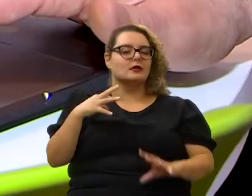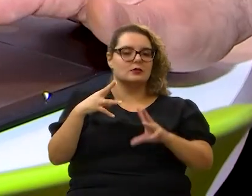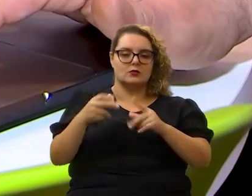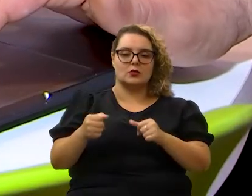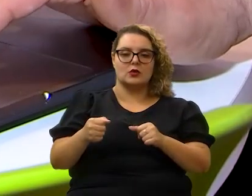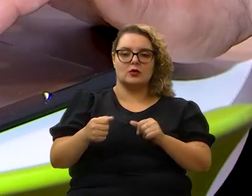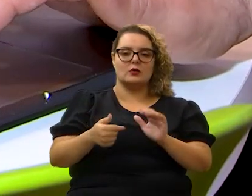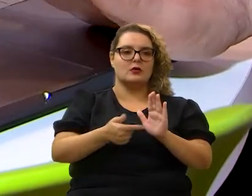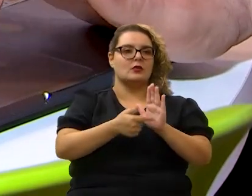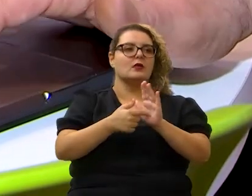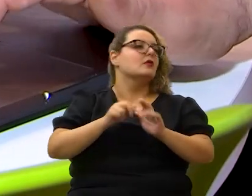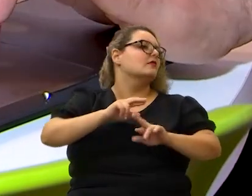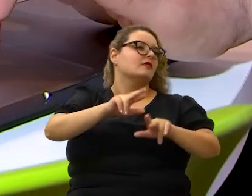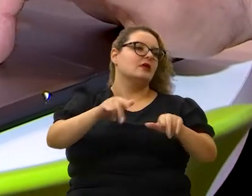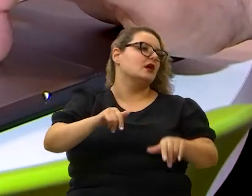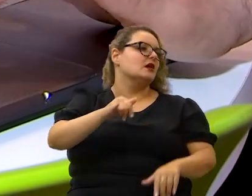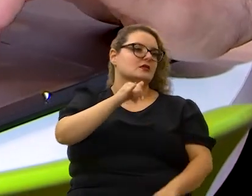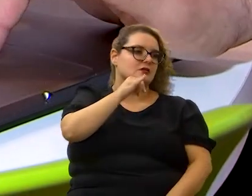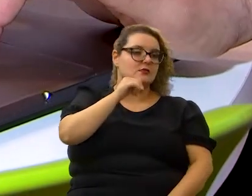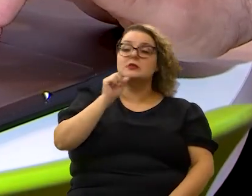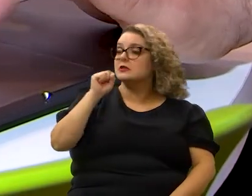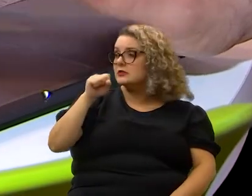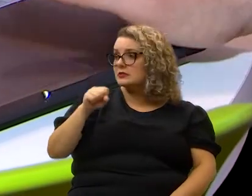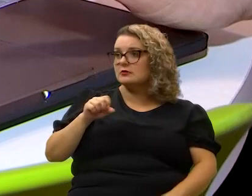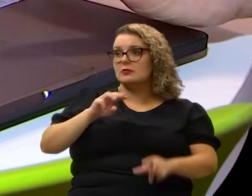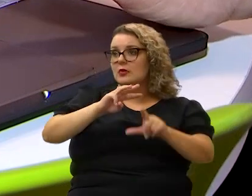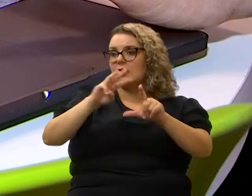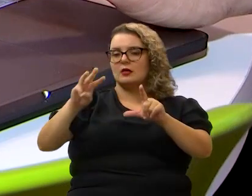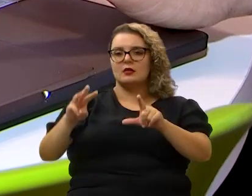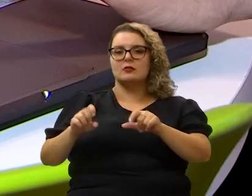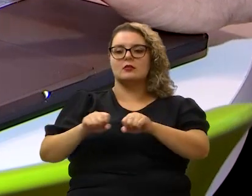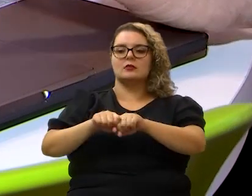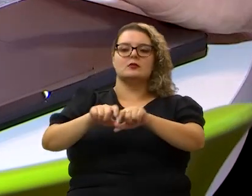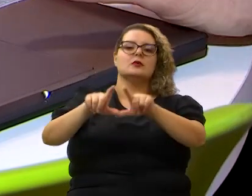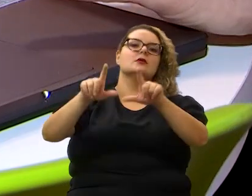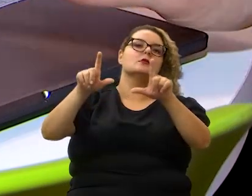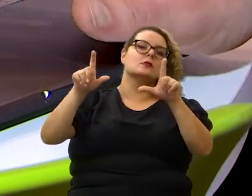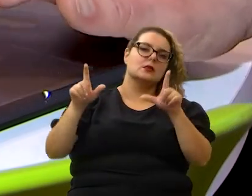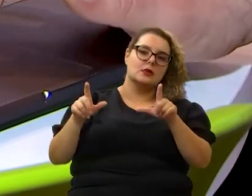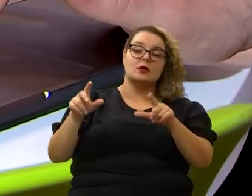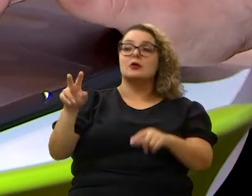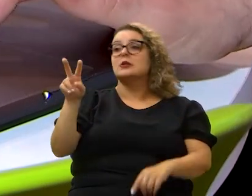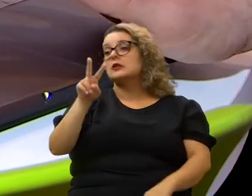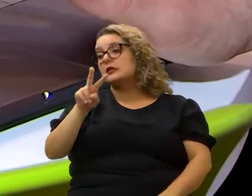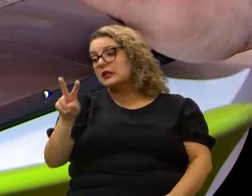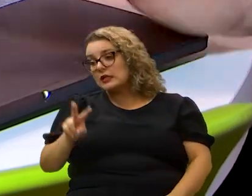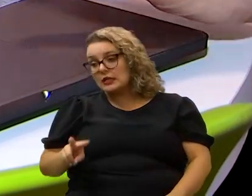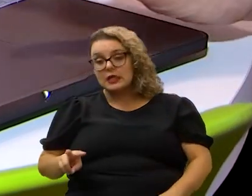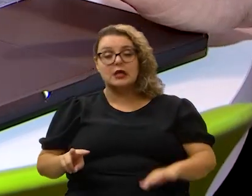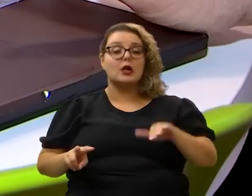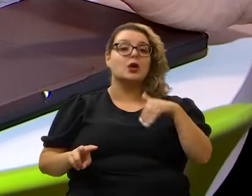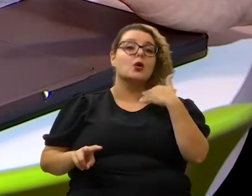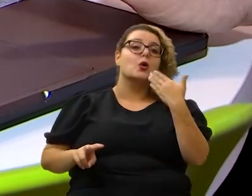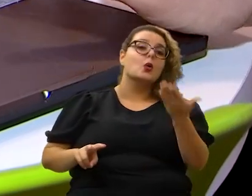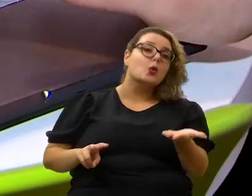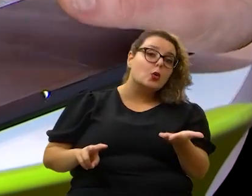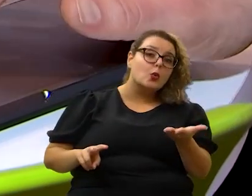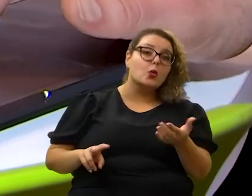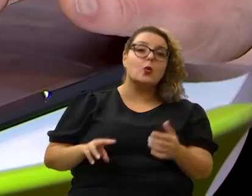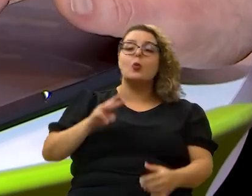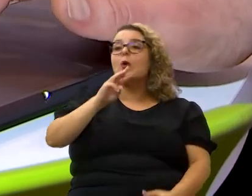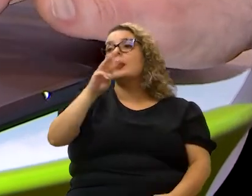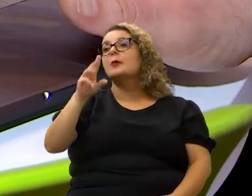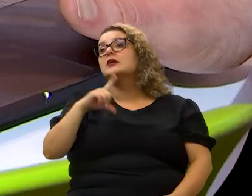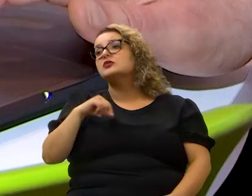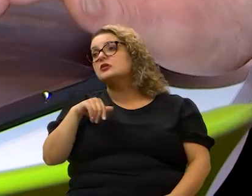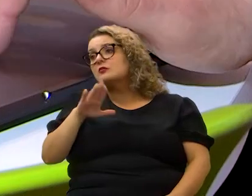aparecer um mundo de páginas. Mas eu vou ter que abrir a página, vou ter de ler, vou ter de ver qual página